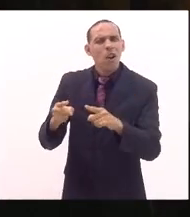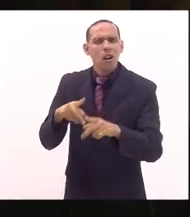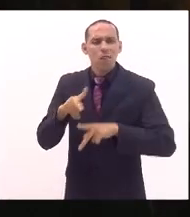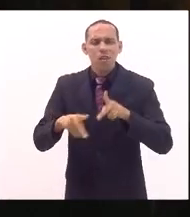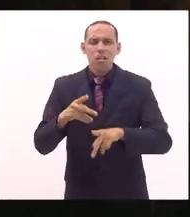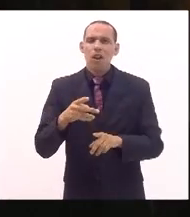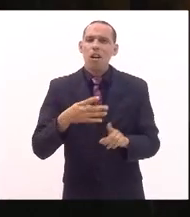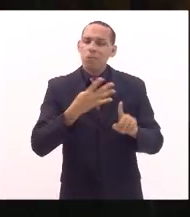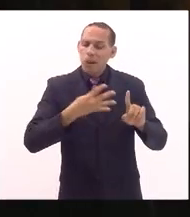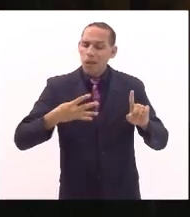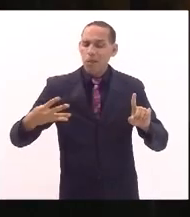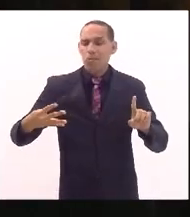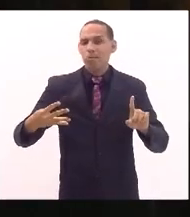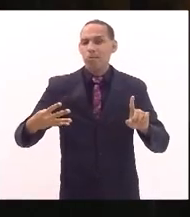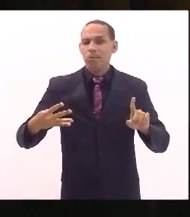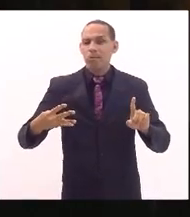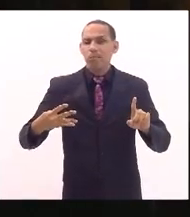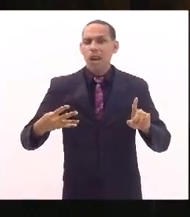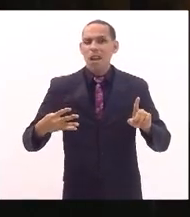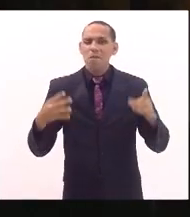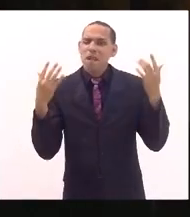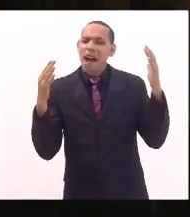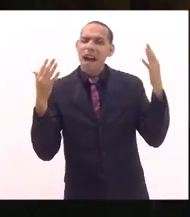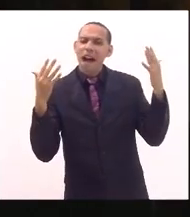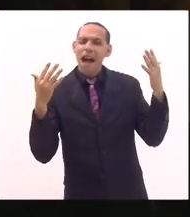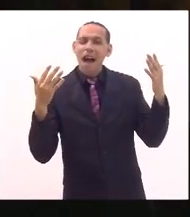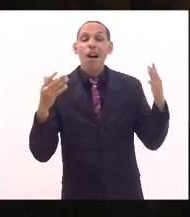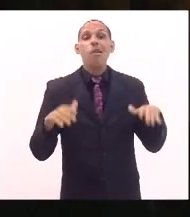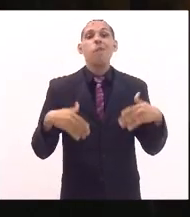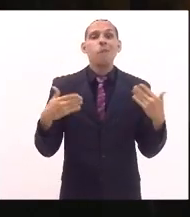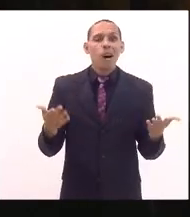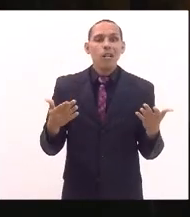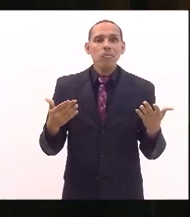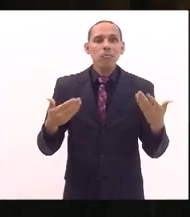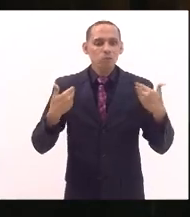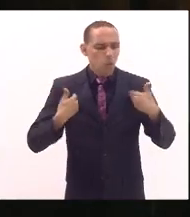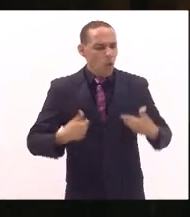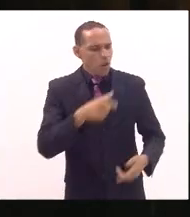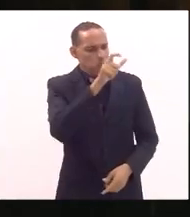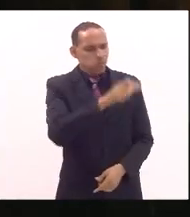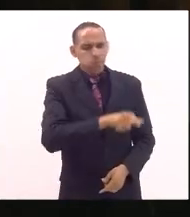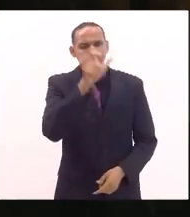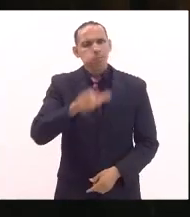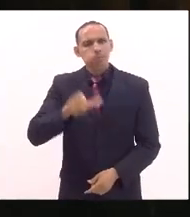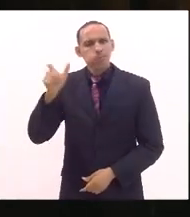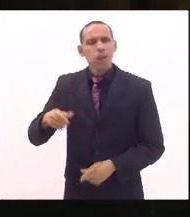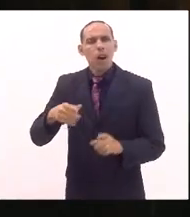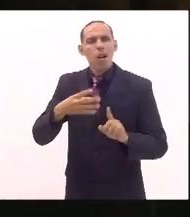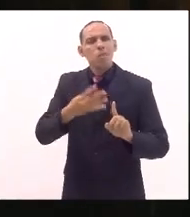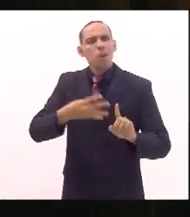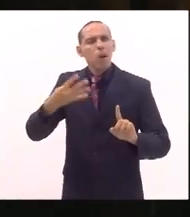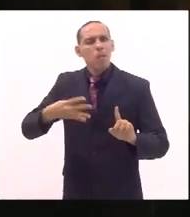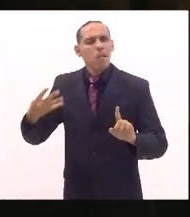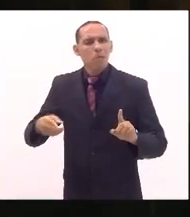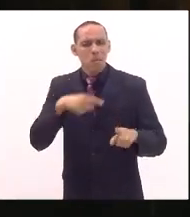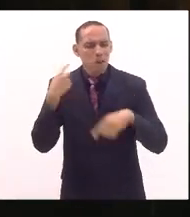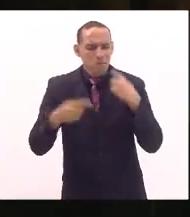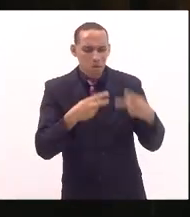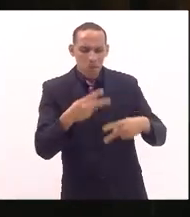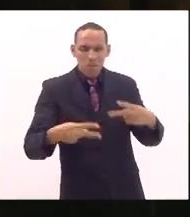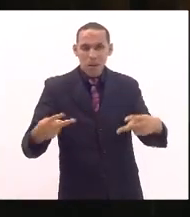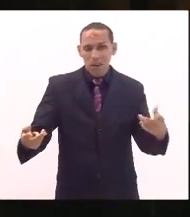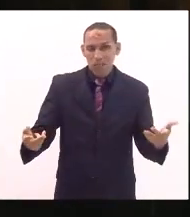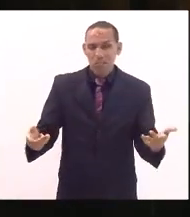LGBT que ia mais que bate palma a cada corpo dinheiro e GVT estirado no chão é